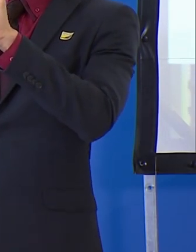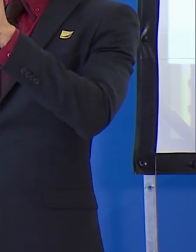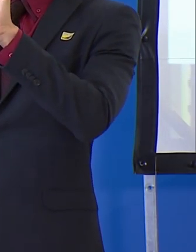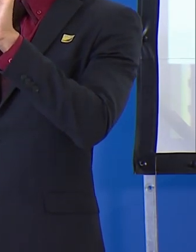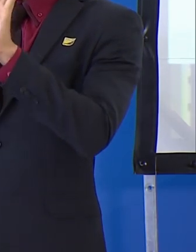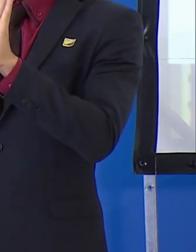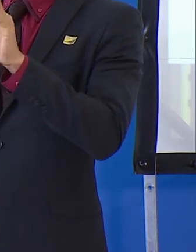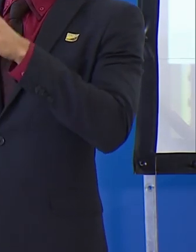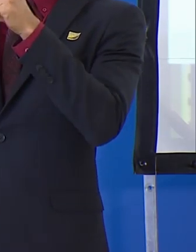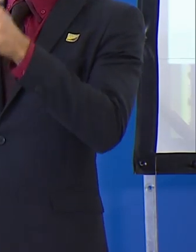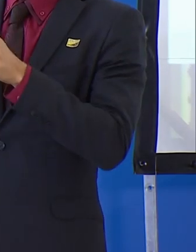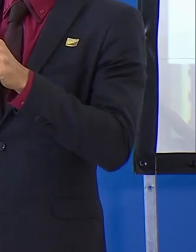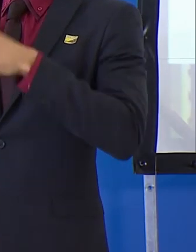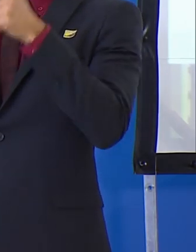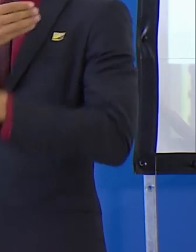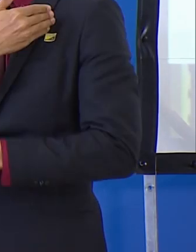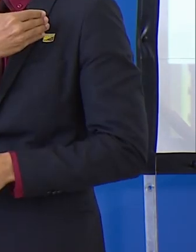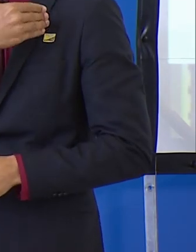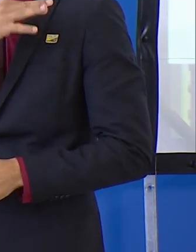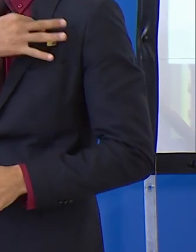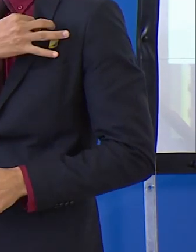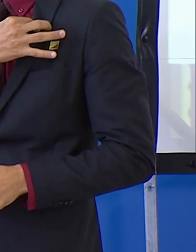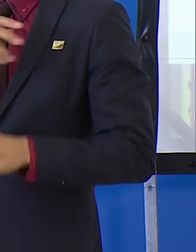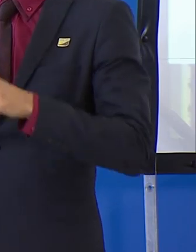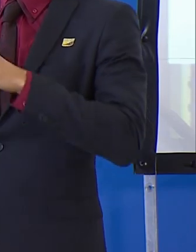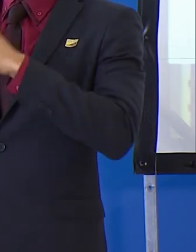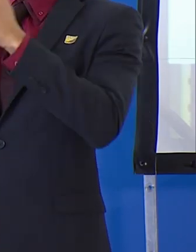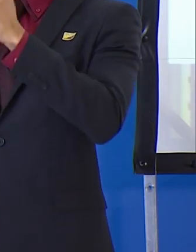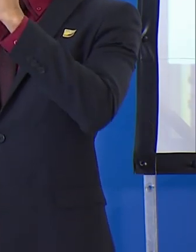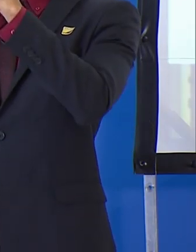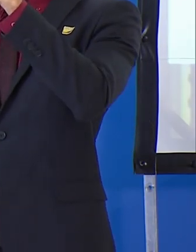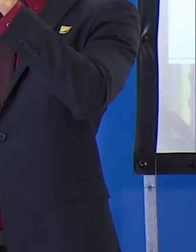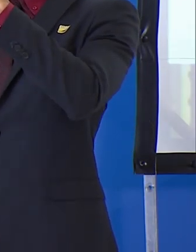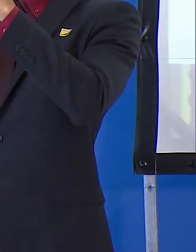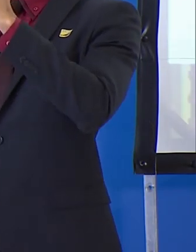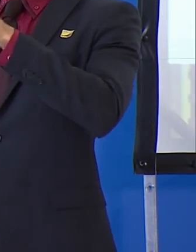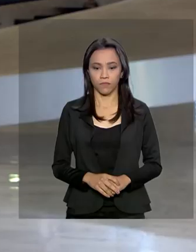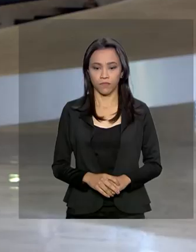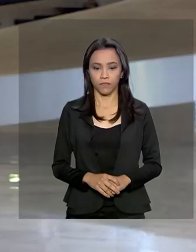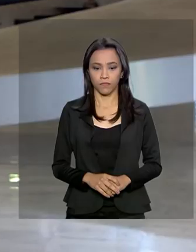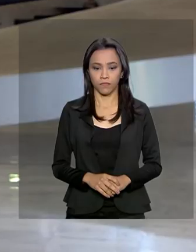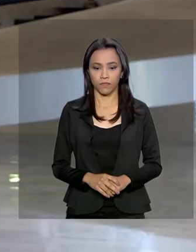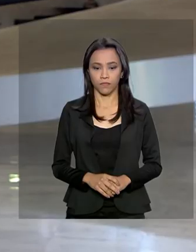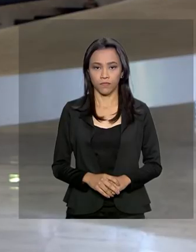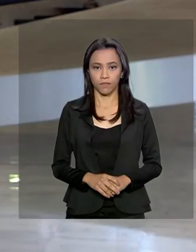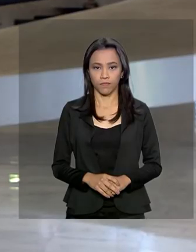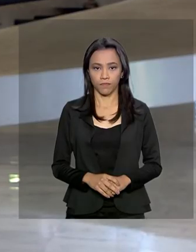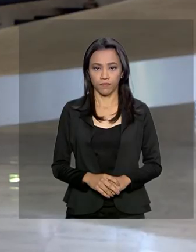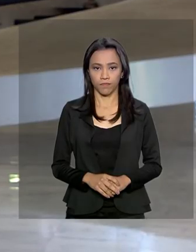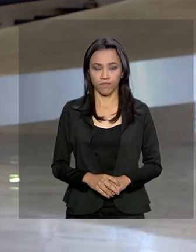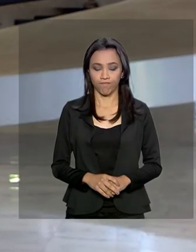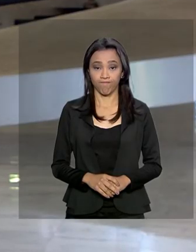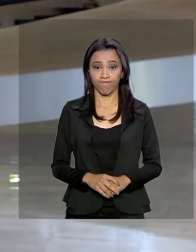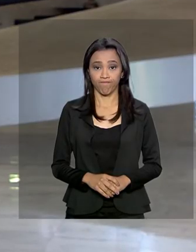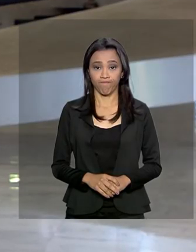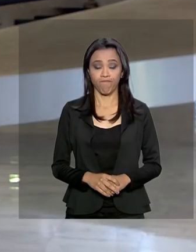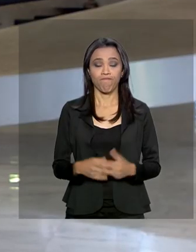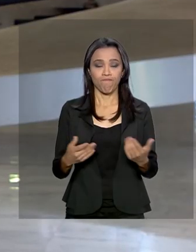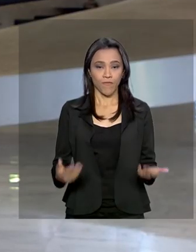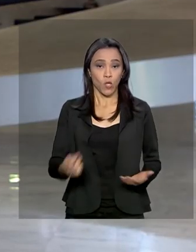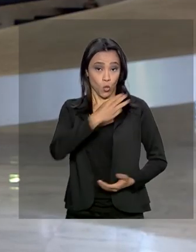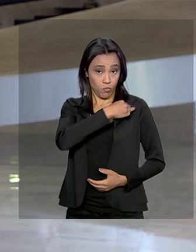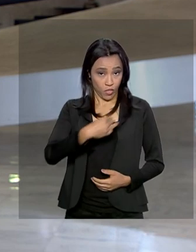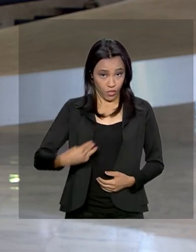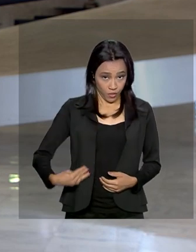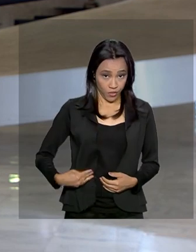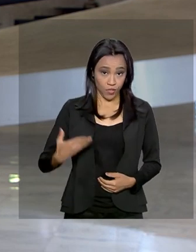estabelece o trabalho voluntário como critério de desempate em seleções públicas. O Ministro da Cidadania,